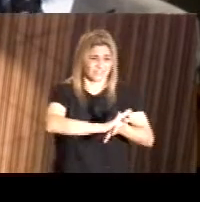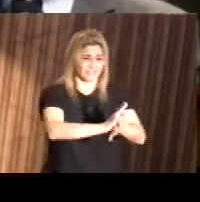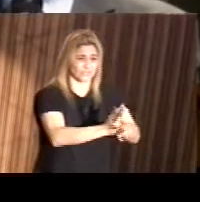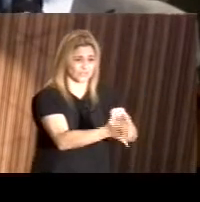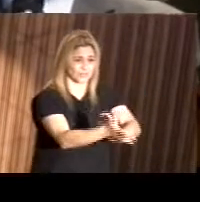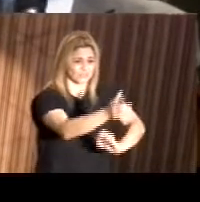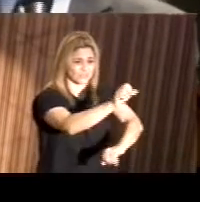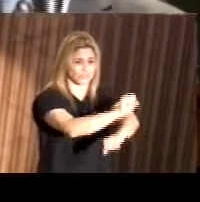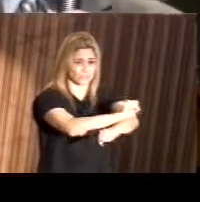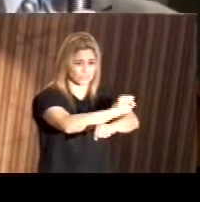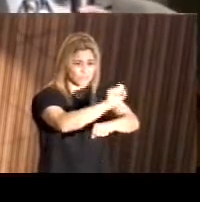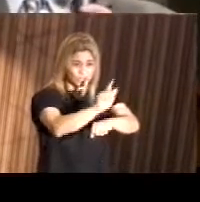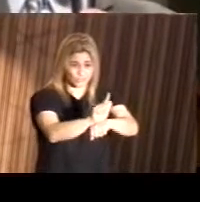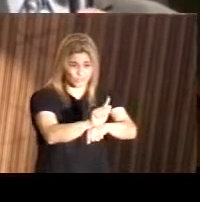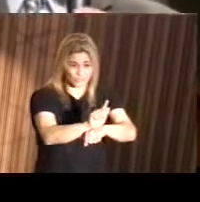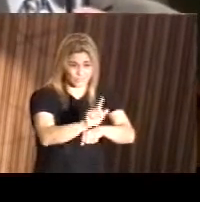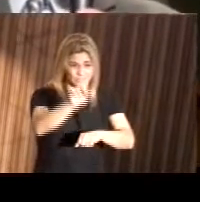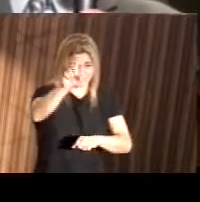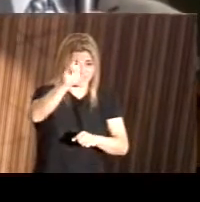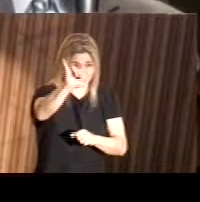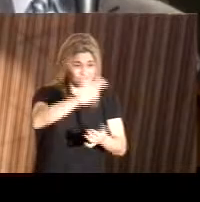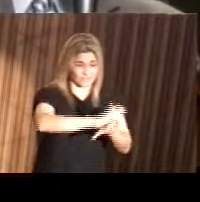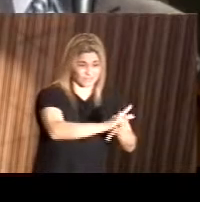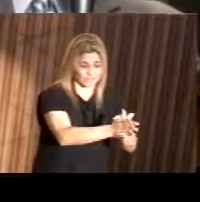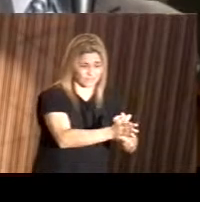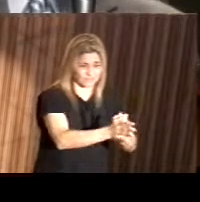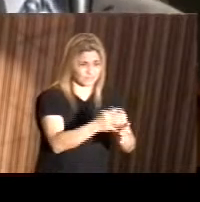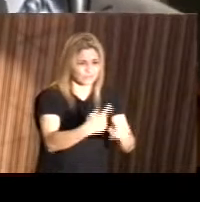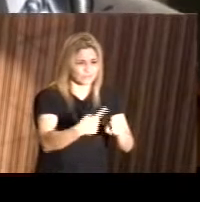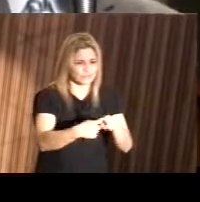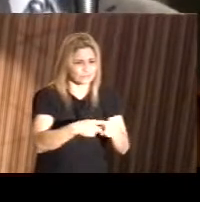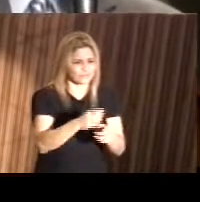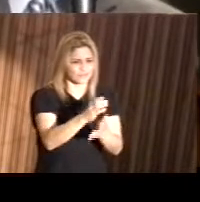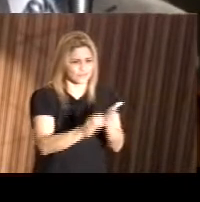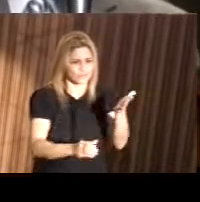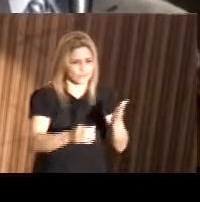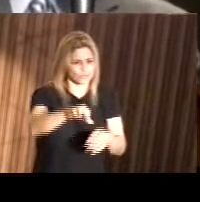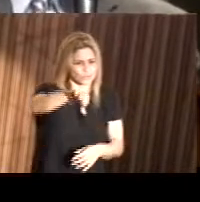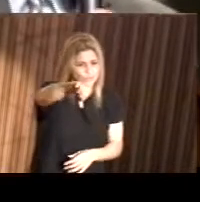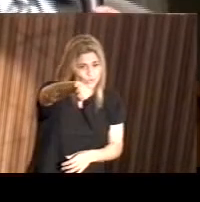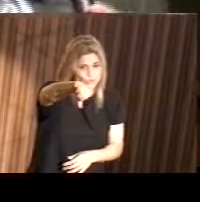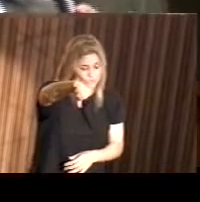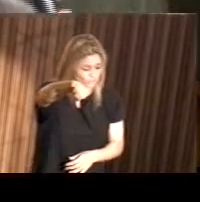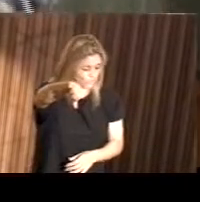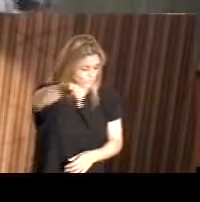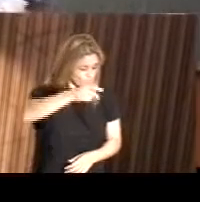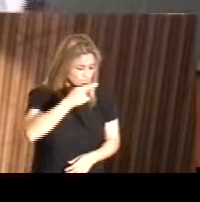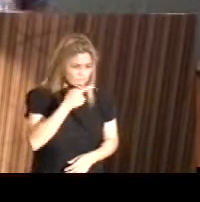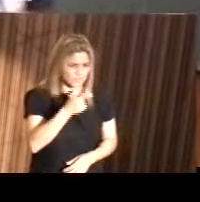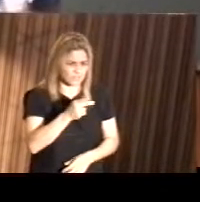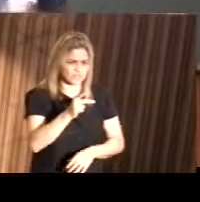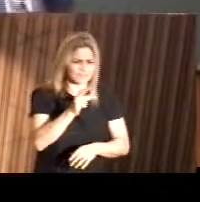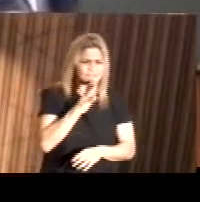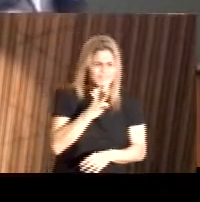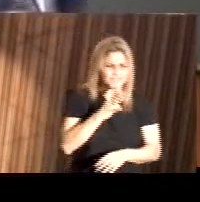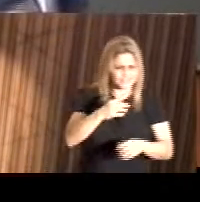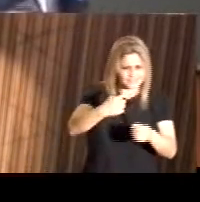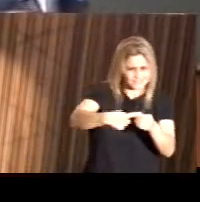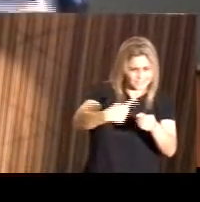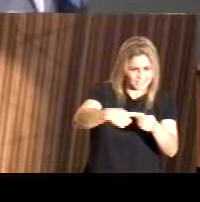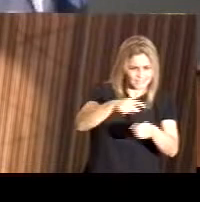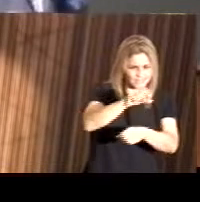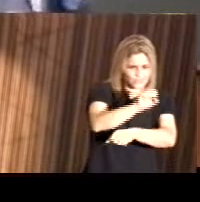Gomorra. Capítulo 19 do livro de Gênesis, nós estamos no 14. As cidades de Sodoma e Gomorra